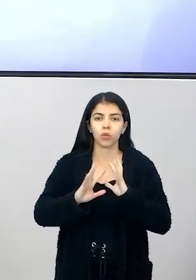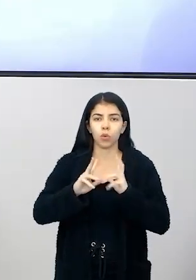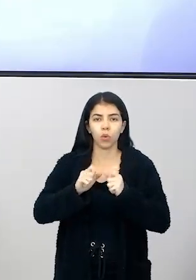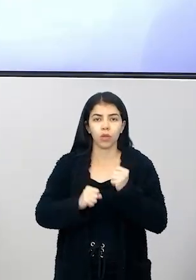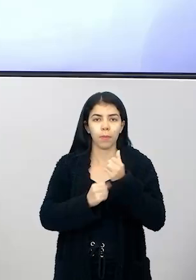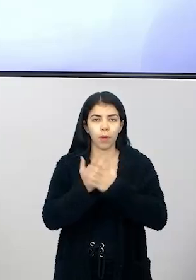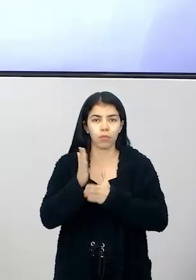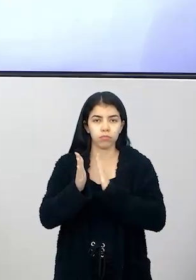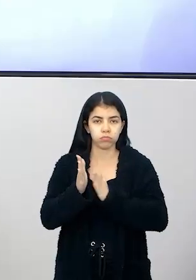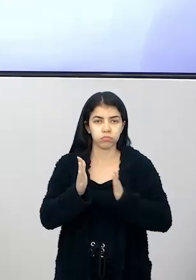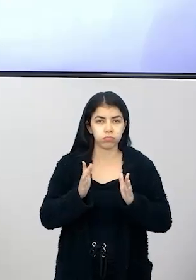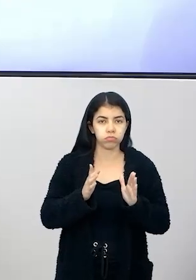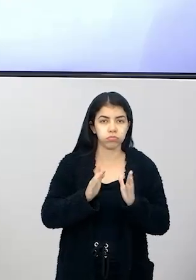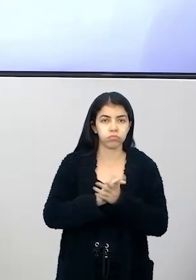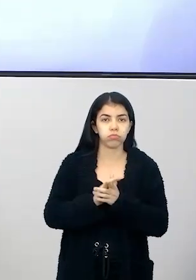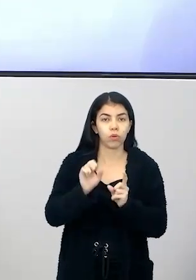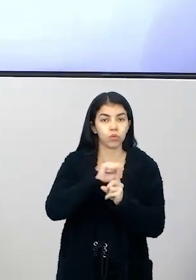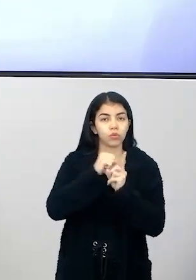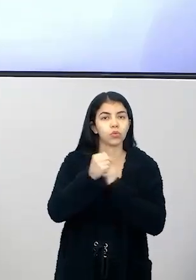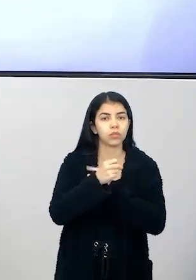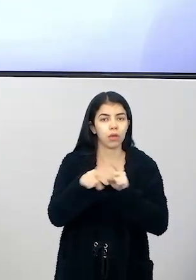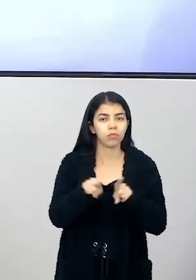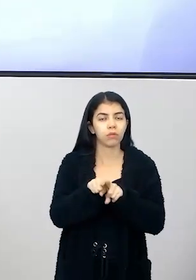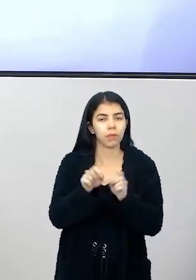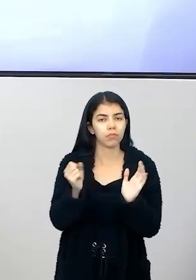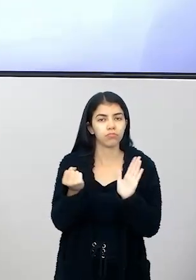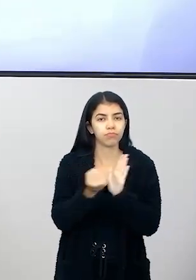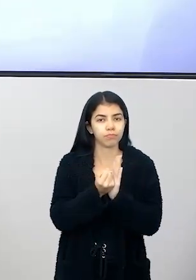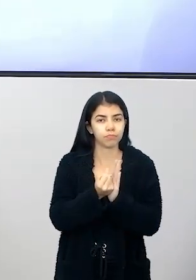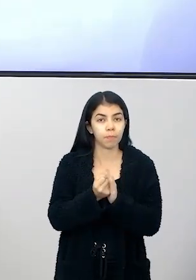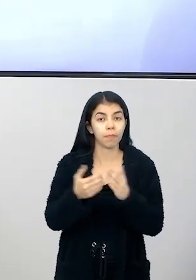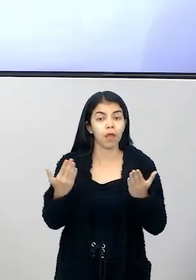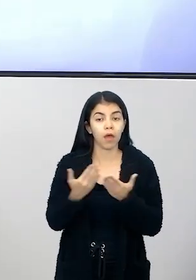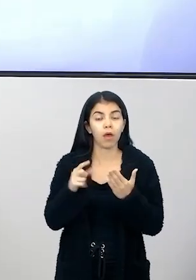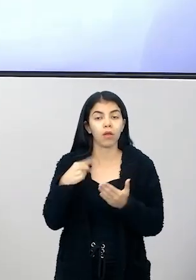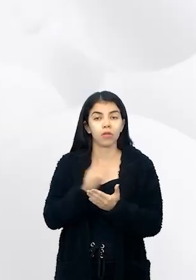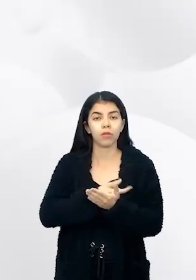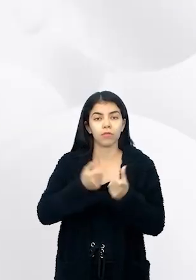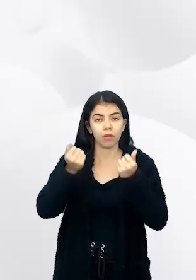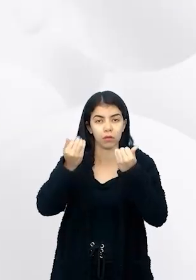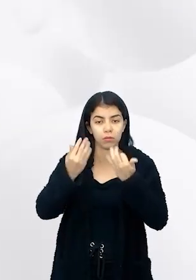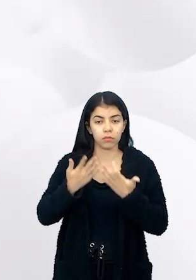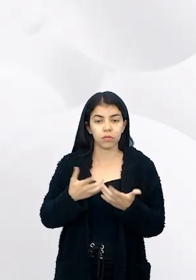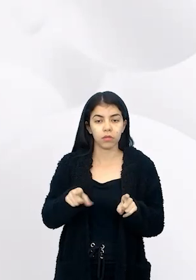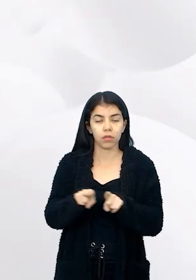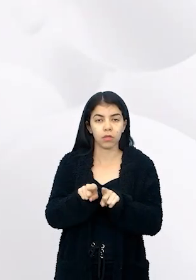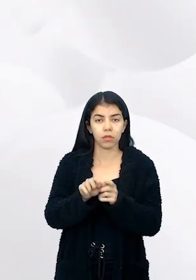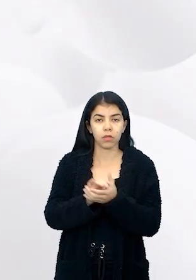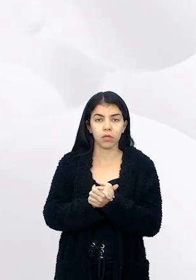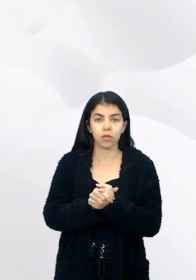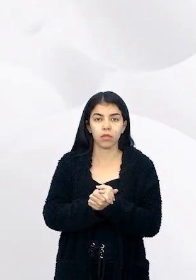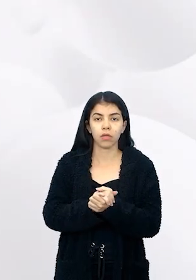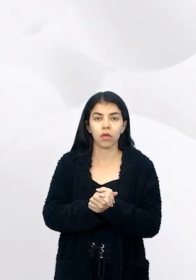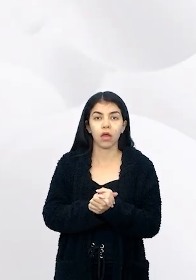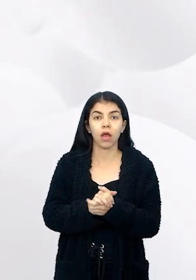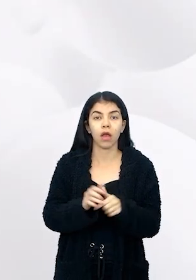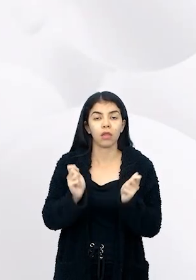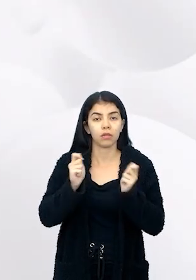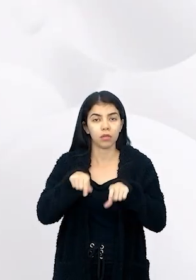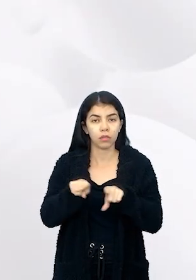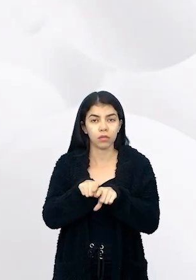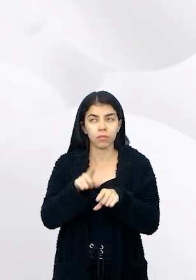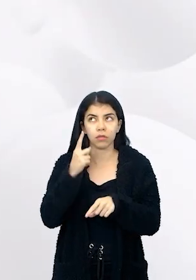também tem impacto social. Bom, e aí nós vamos então para a definição de competências, que diz o seguinte,